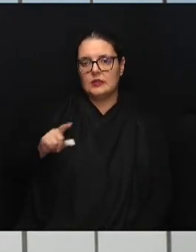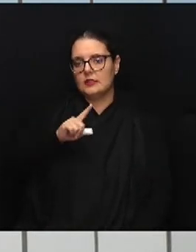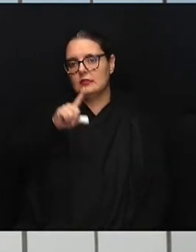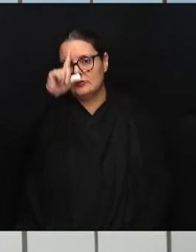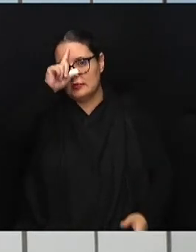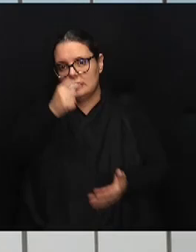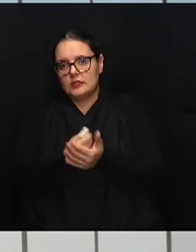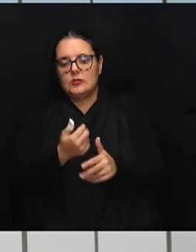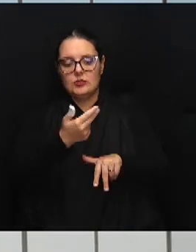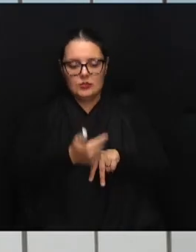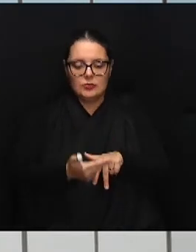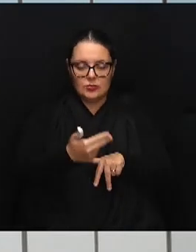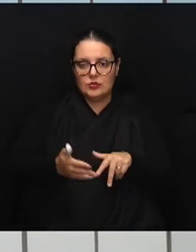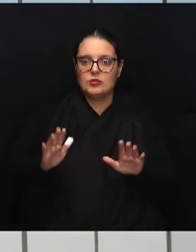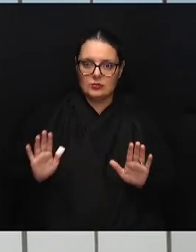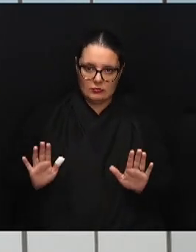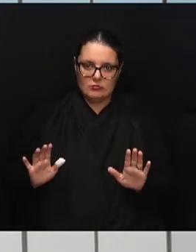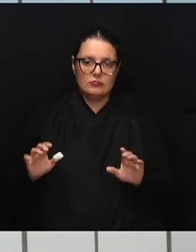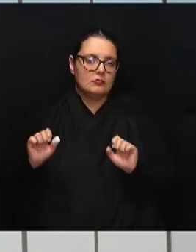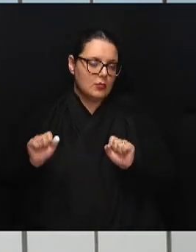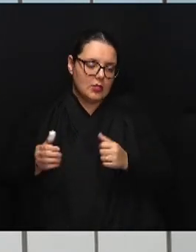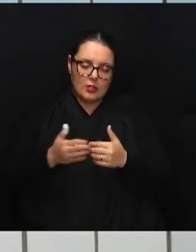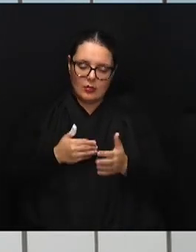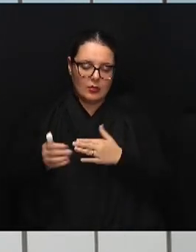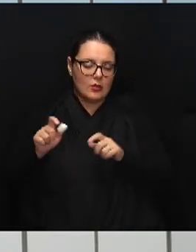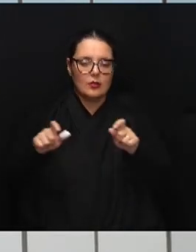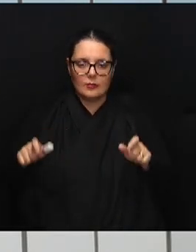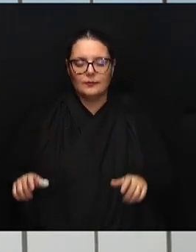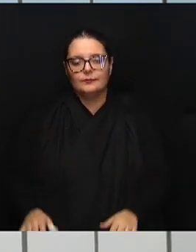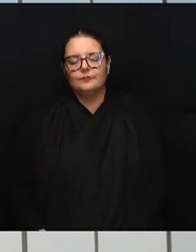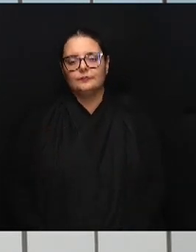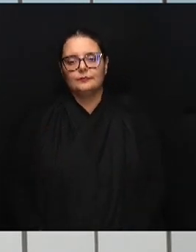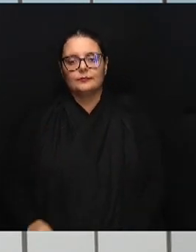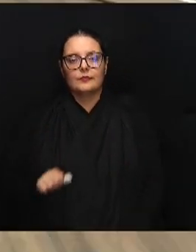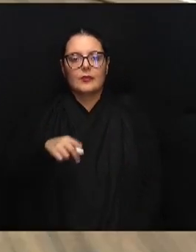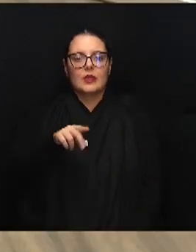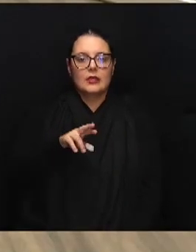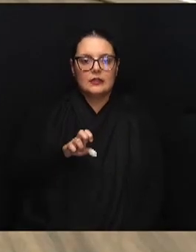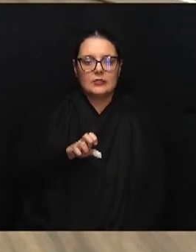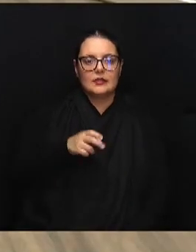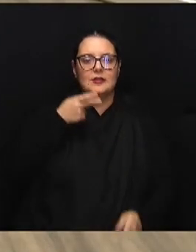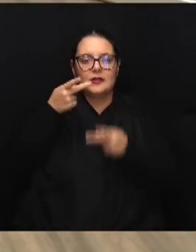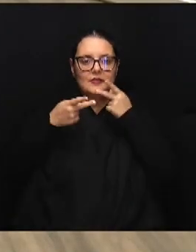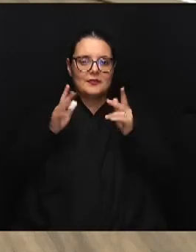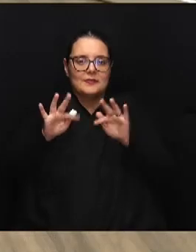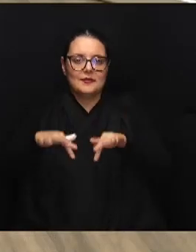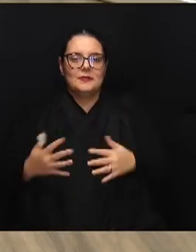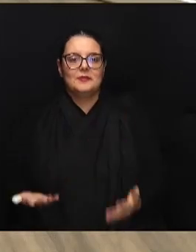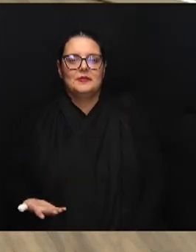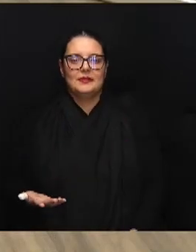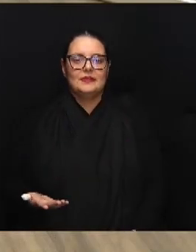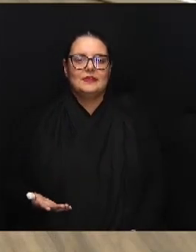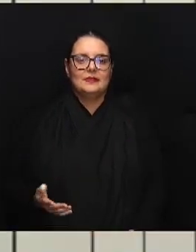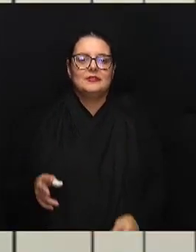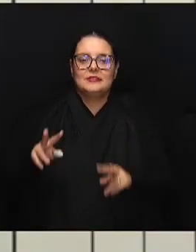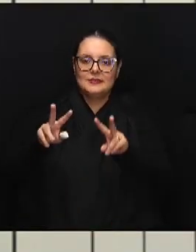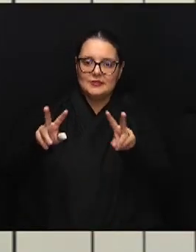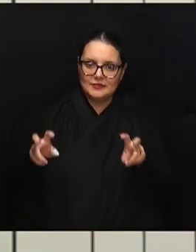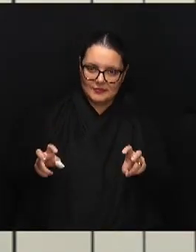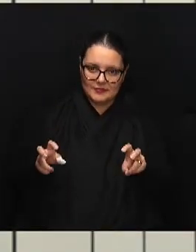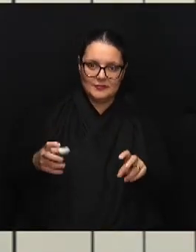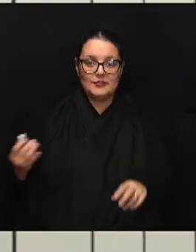sexo, então pode ser qualquer pessoa. André, considerações finais para esse tema